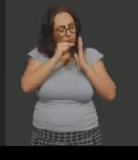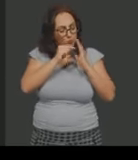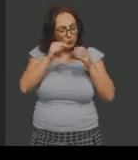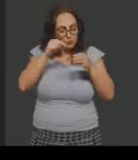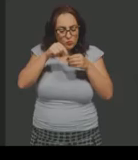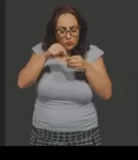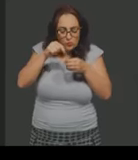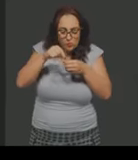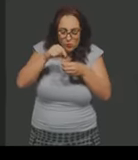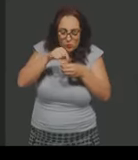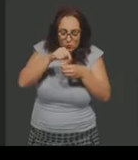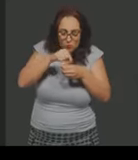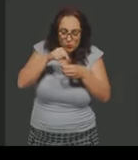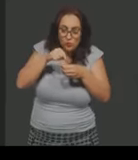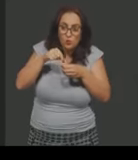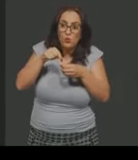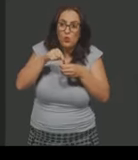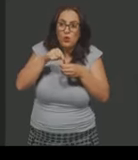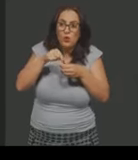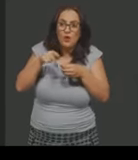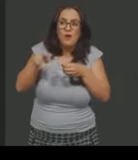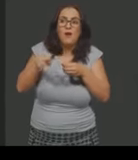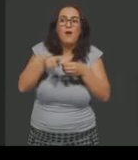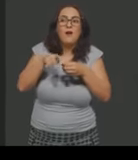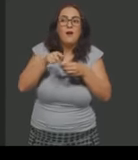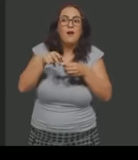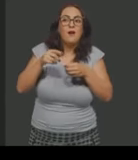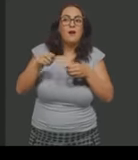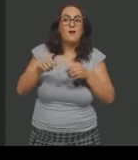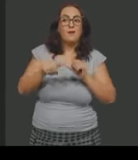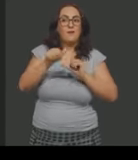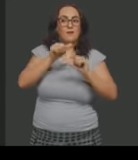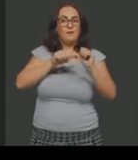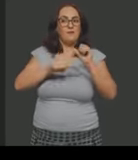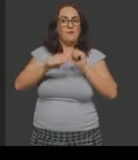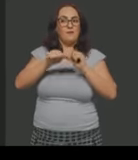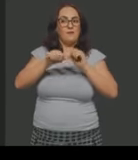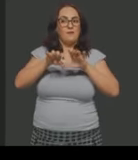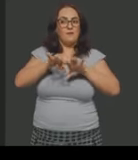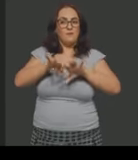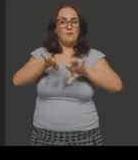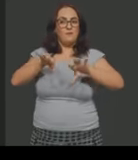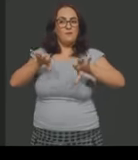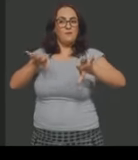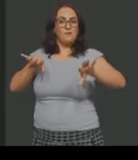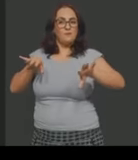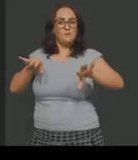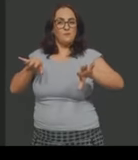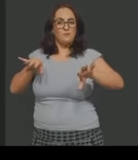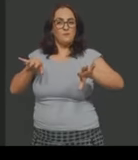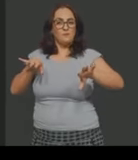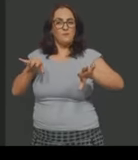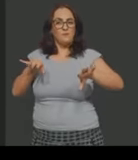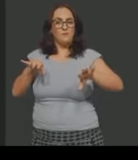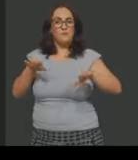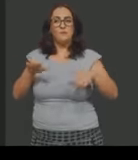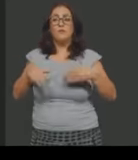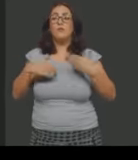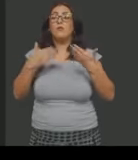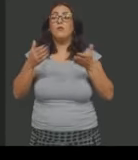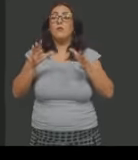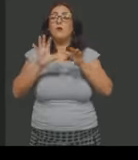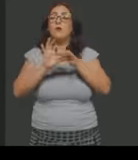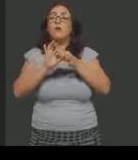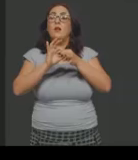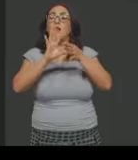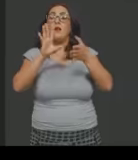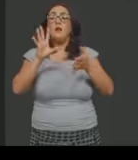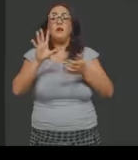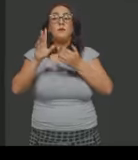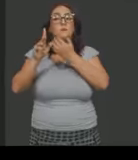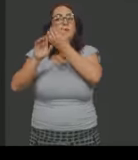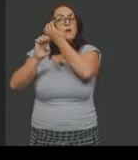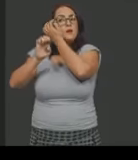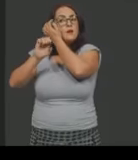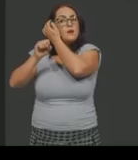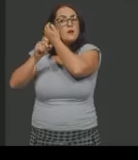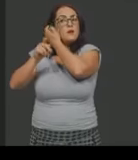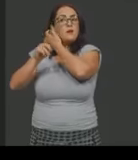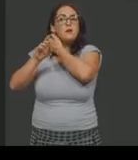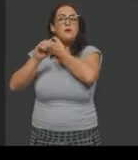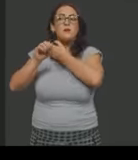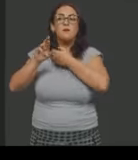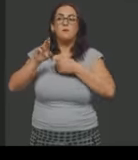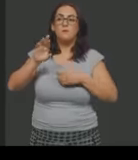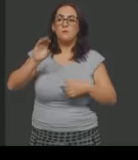quê? Haploides, igual a gente vai ver aqui. Então, com a liberação então dos esporos,